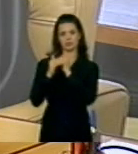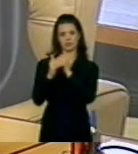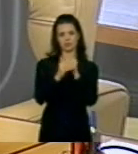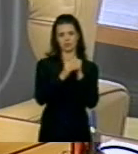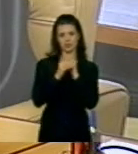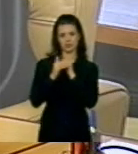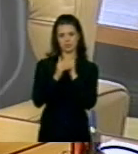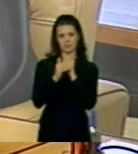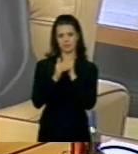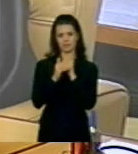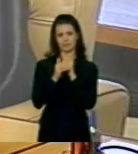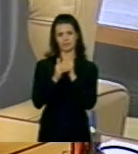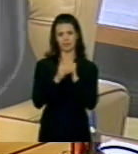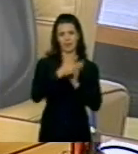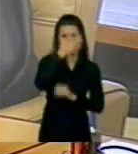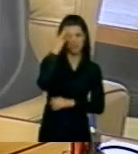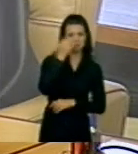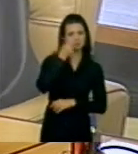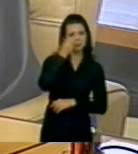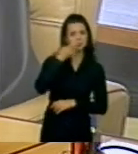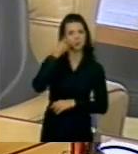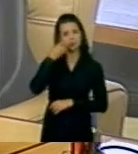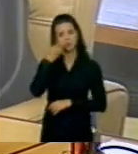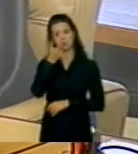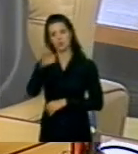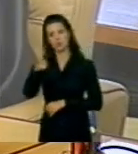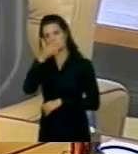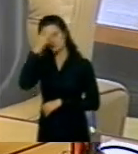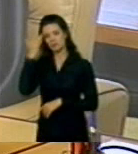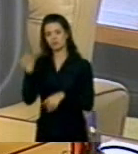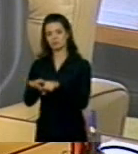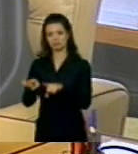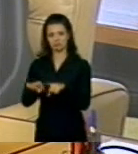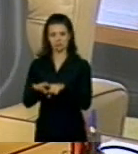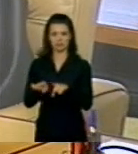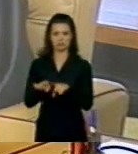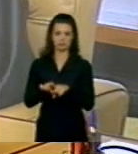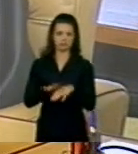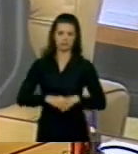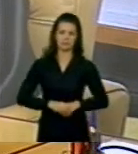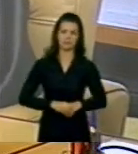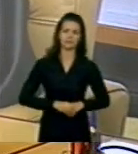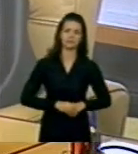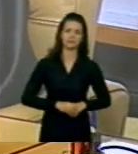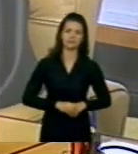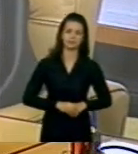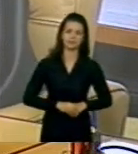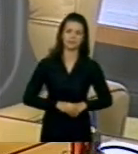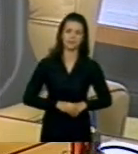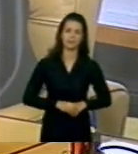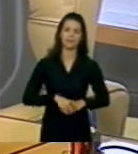aqueles que, parlamentares ou não, disputam mandatos eletivos, fecho aspas. Razões similares,